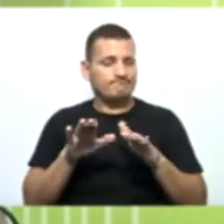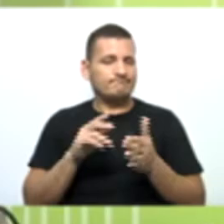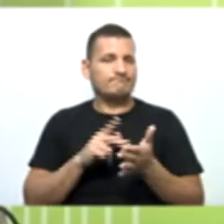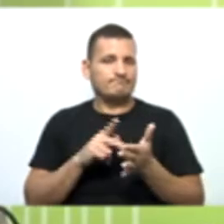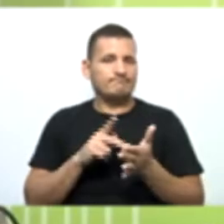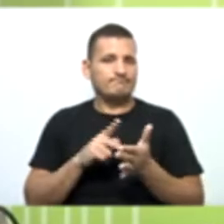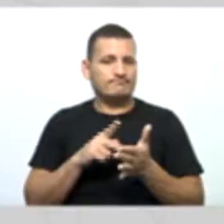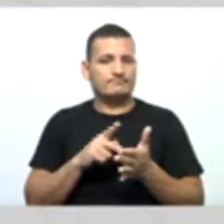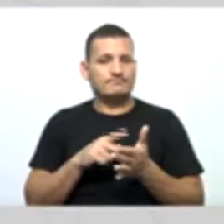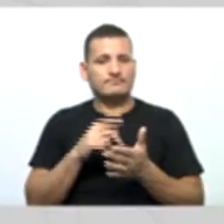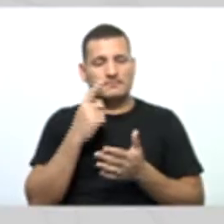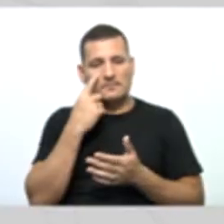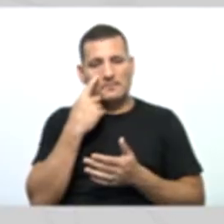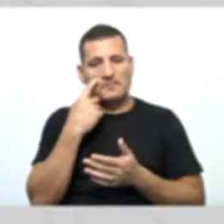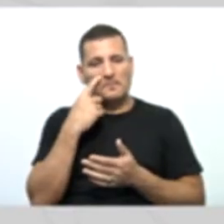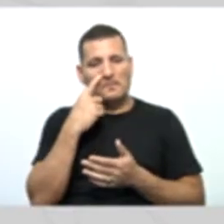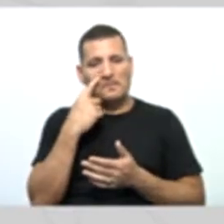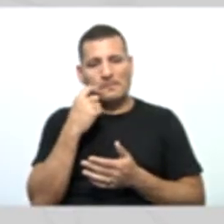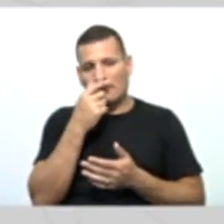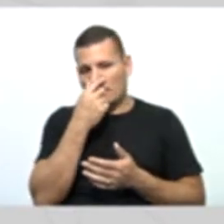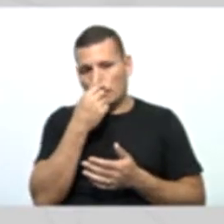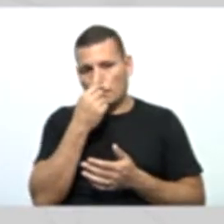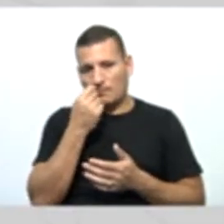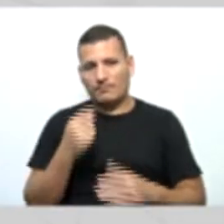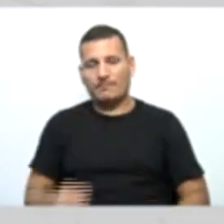conhecer o que?